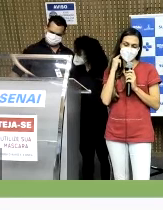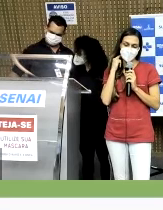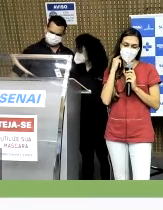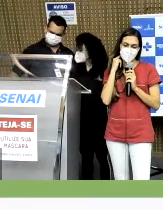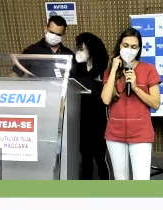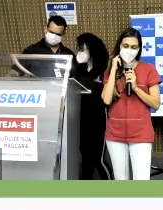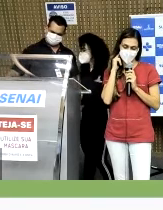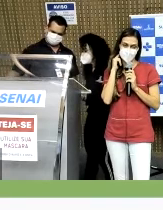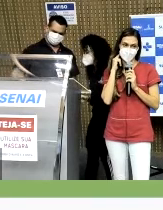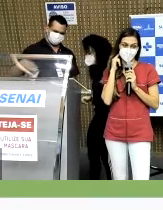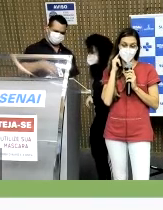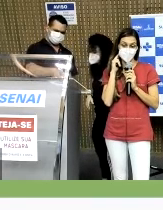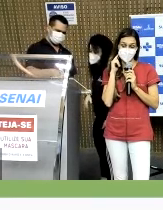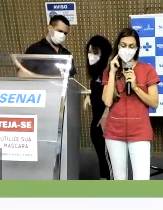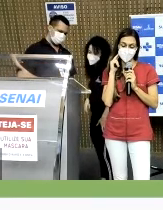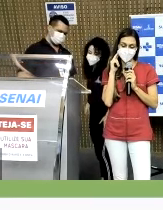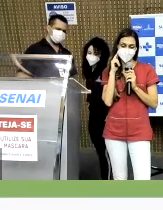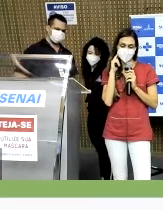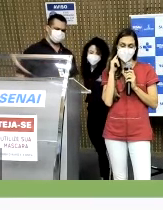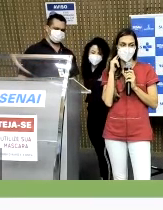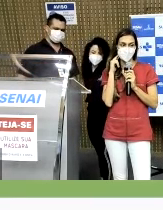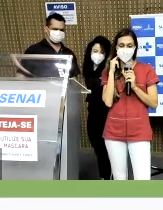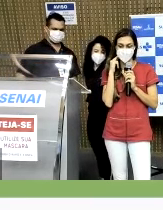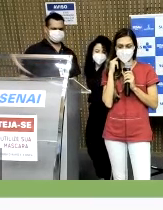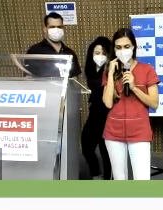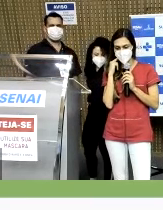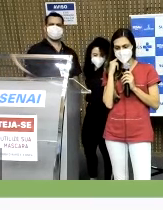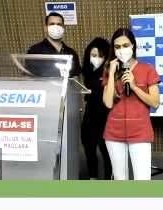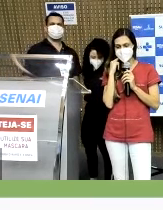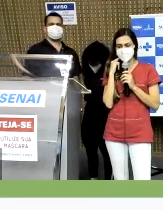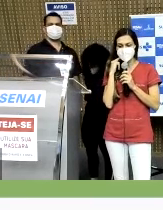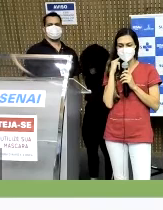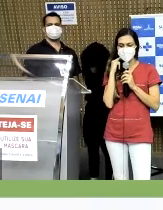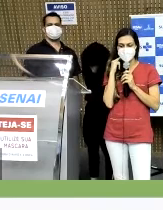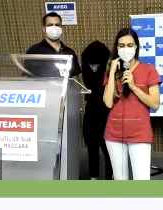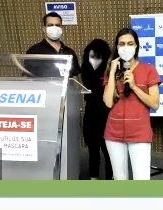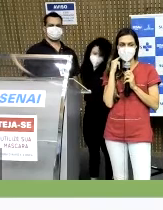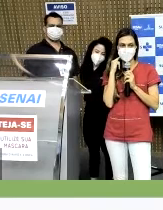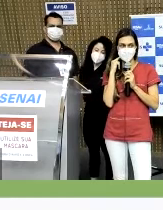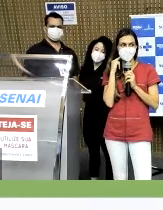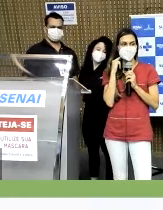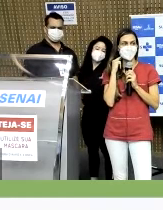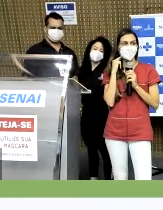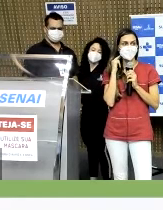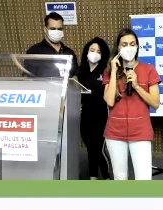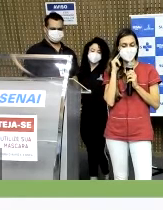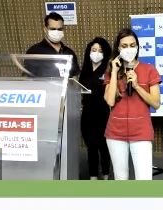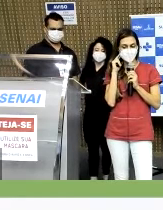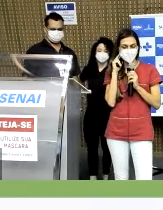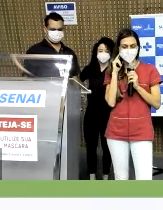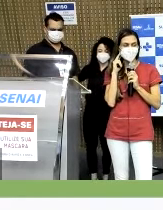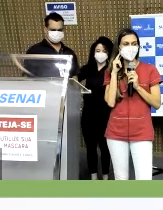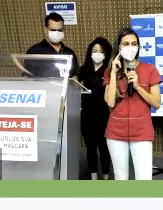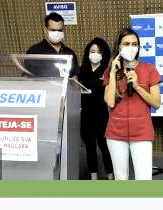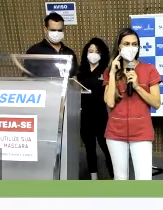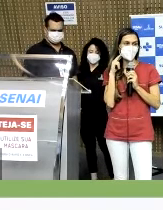temos cadastrados atualmente 1.880 hipertensos e 716 diabéticos. Só lembrando que a gente